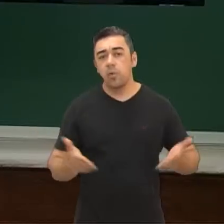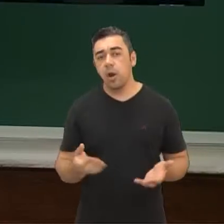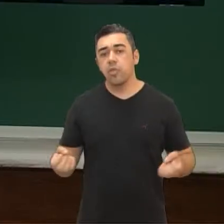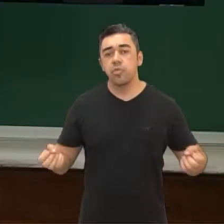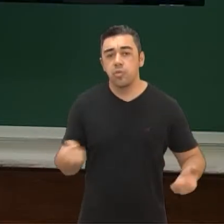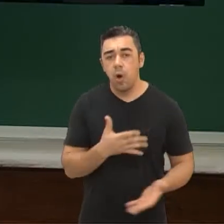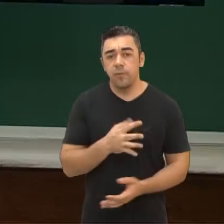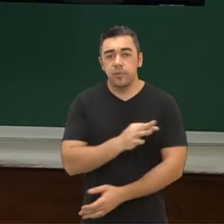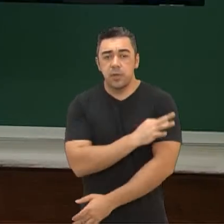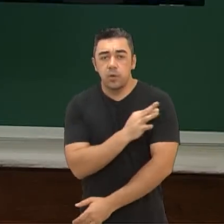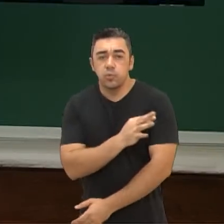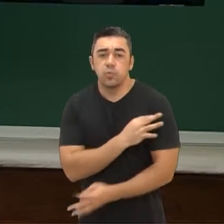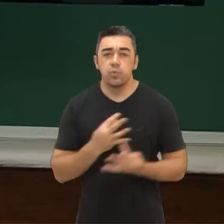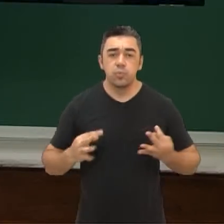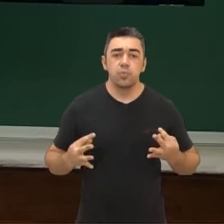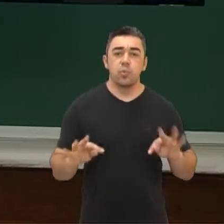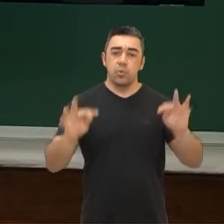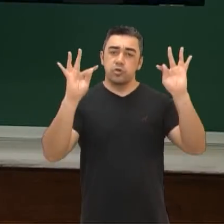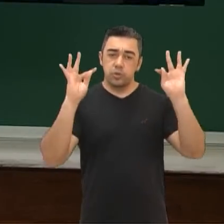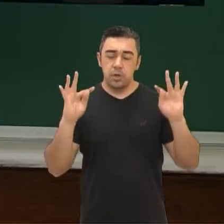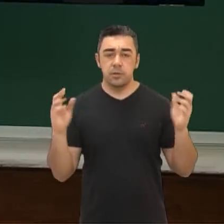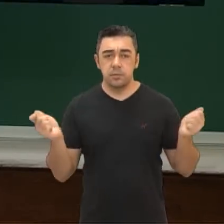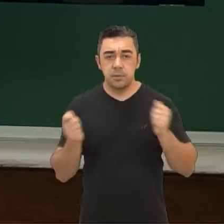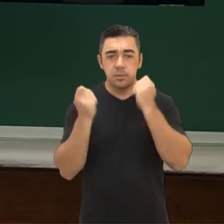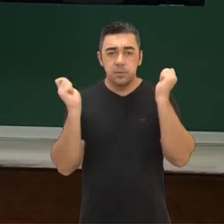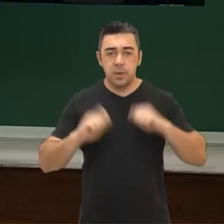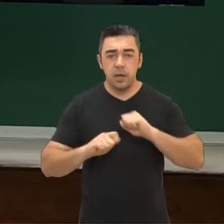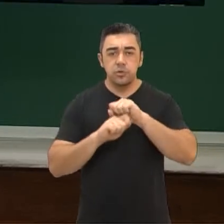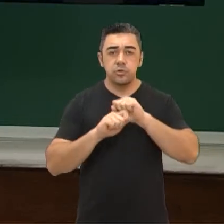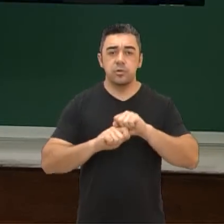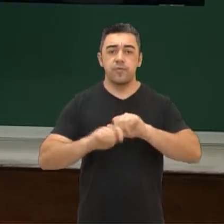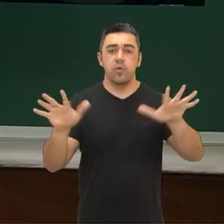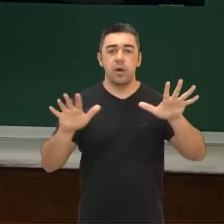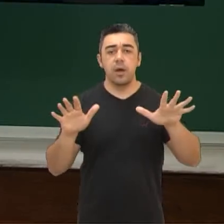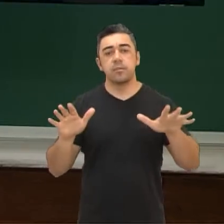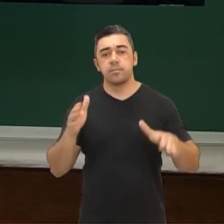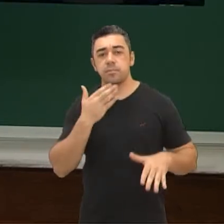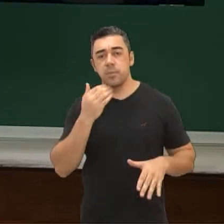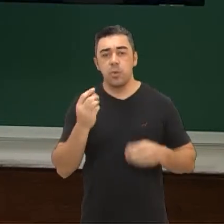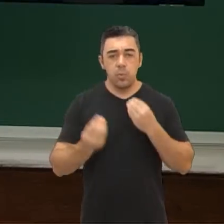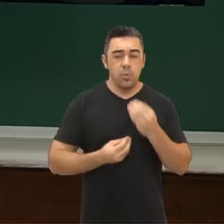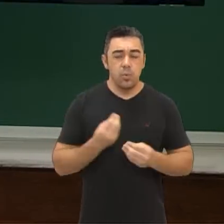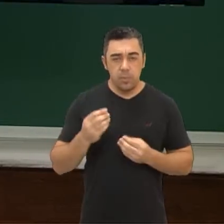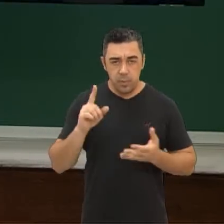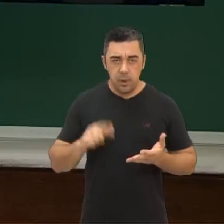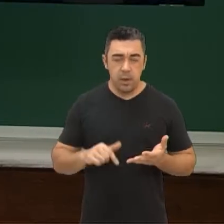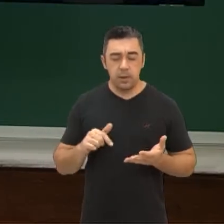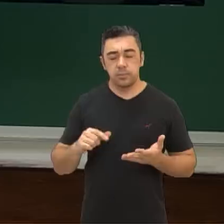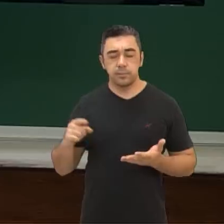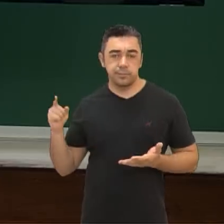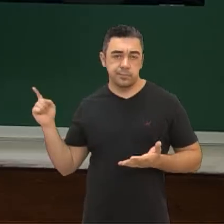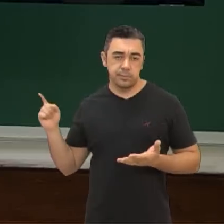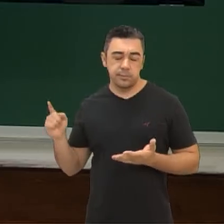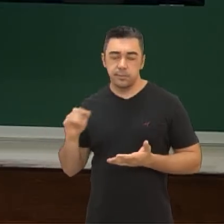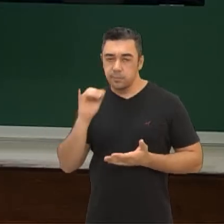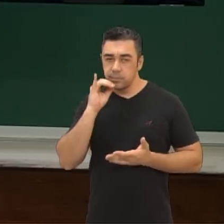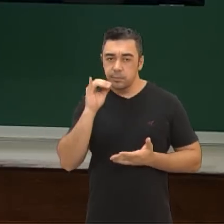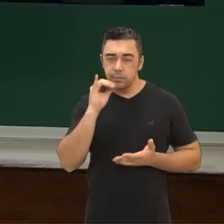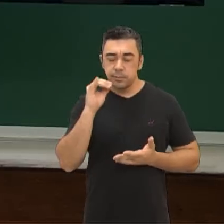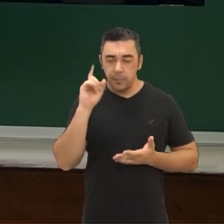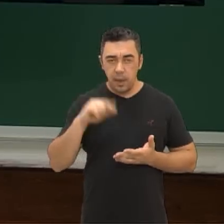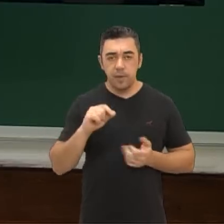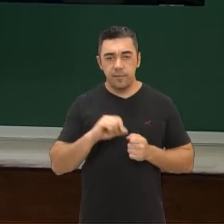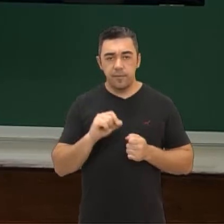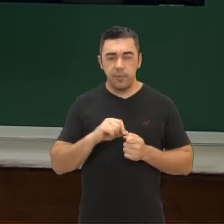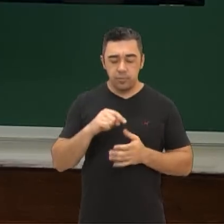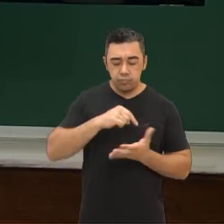12. Então, aqui tem algumas coisas interessantes, que é a saída dessa tradição de rua para uma gravação,